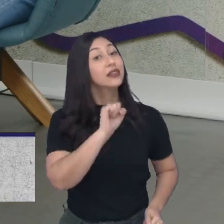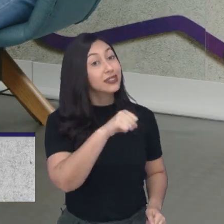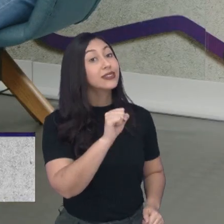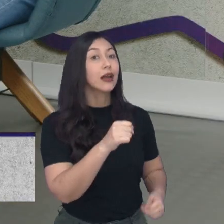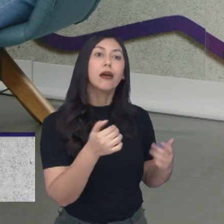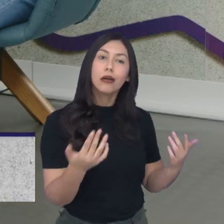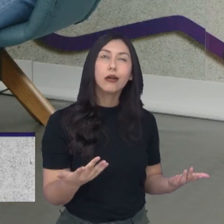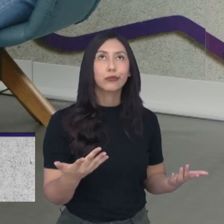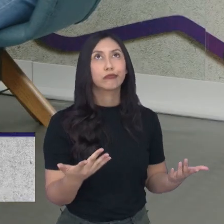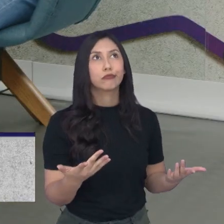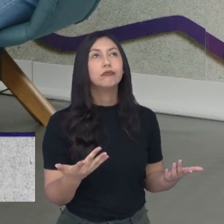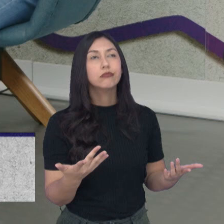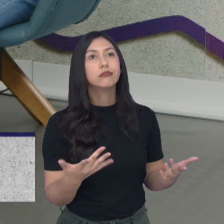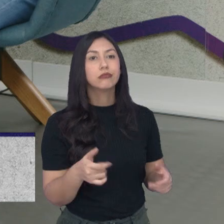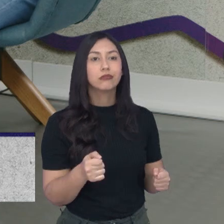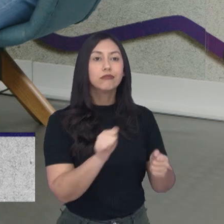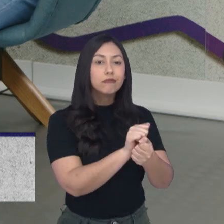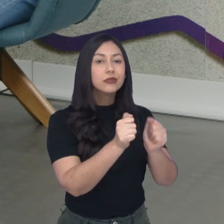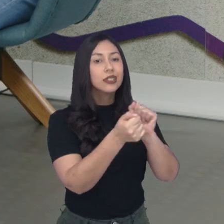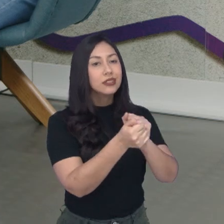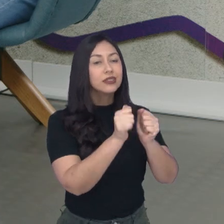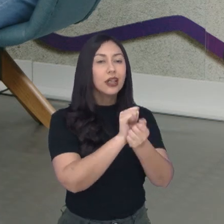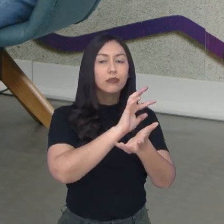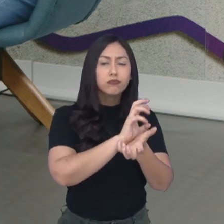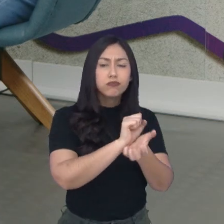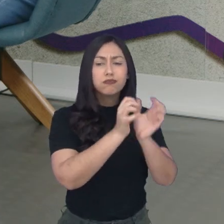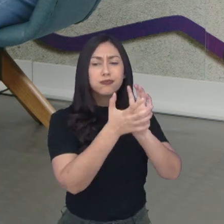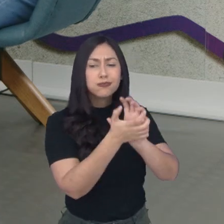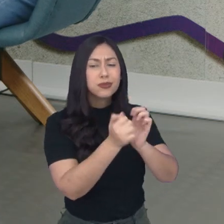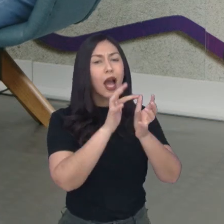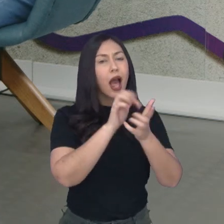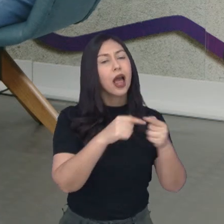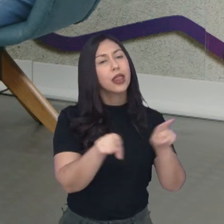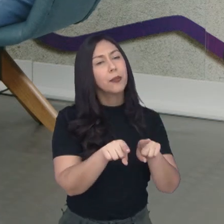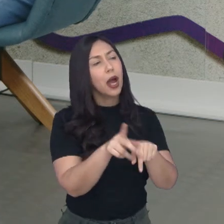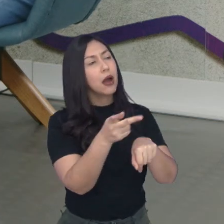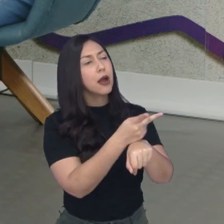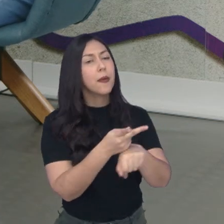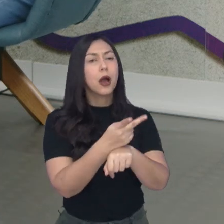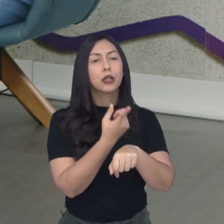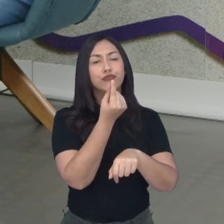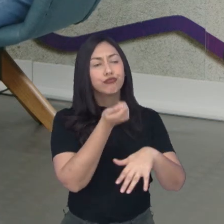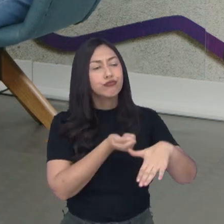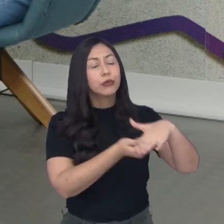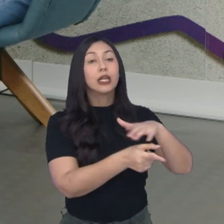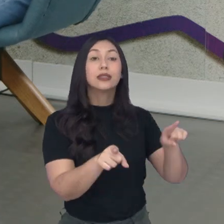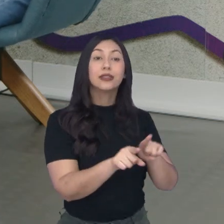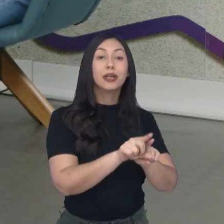É, essa questão do artesanal, né? É muito procurado, tem esse investimento, até